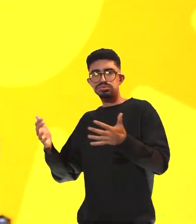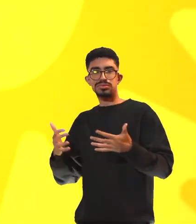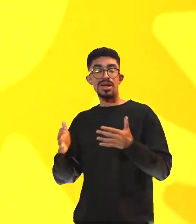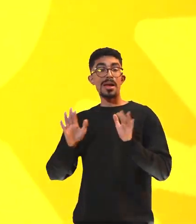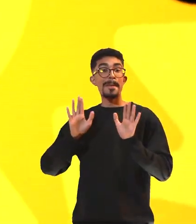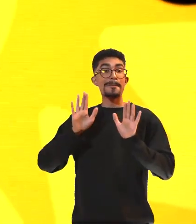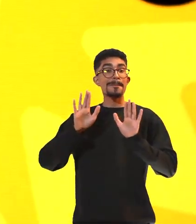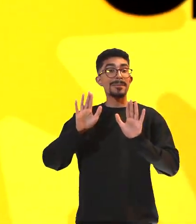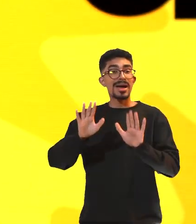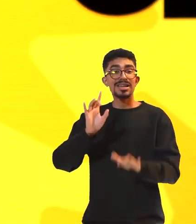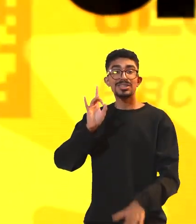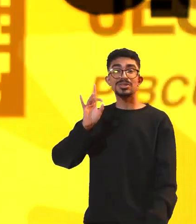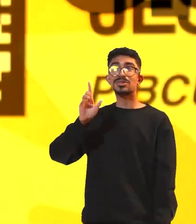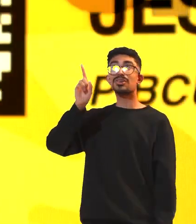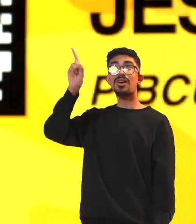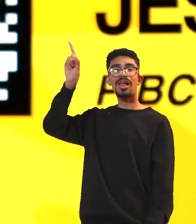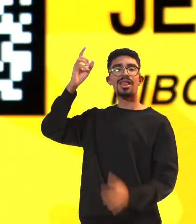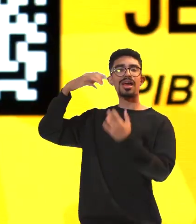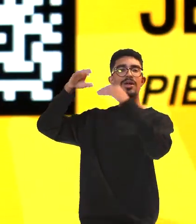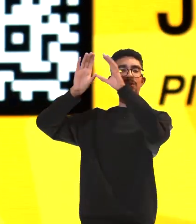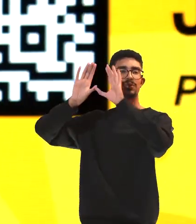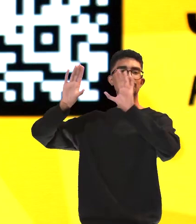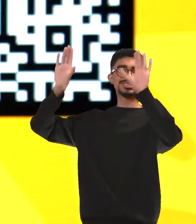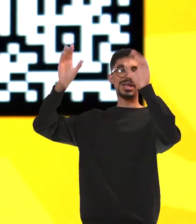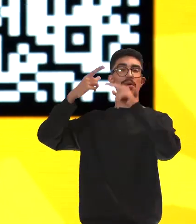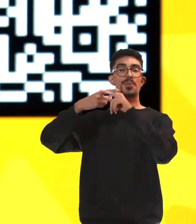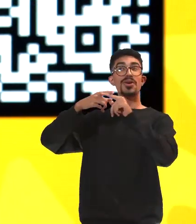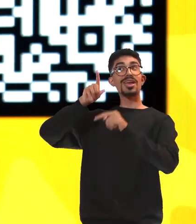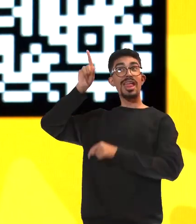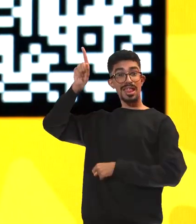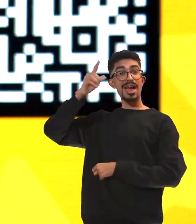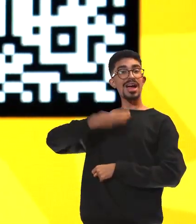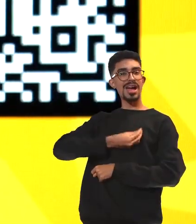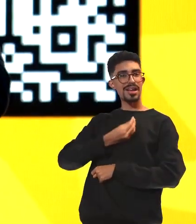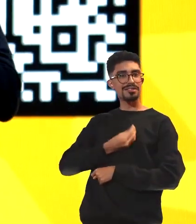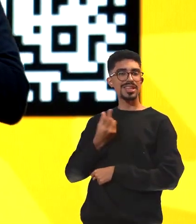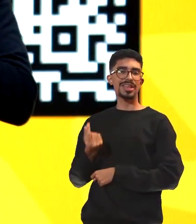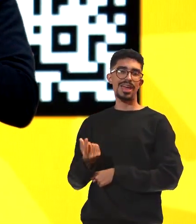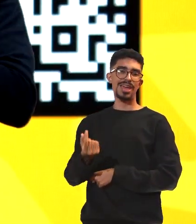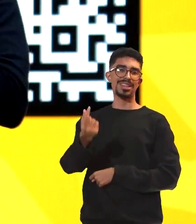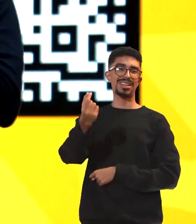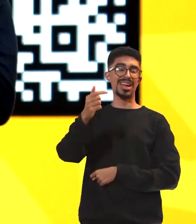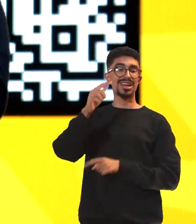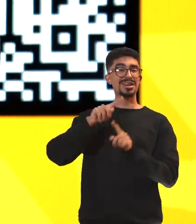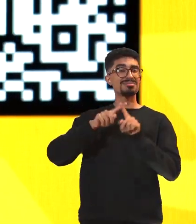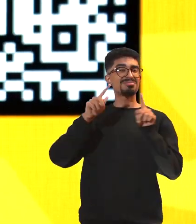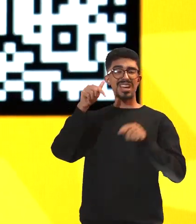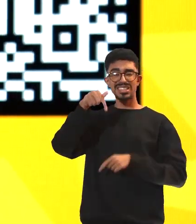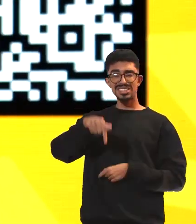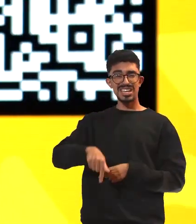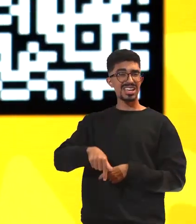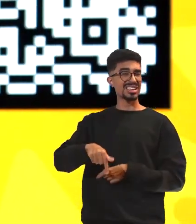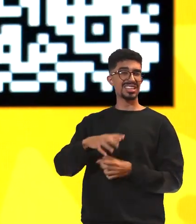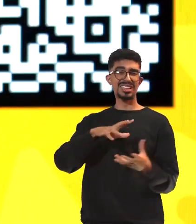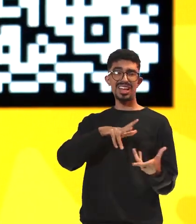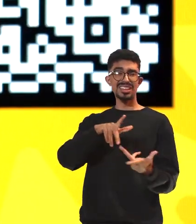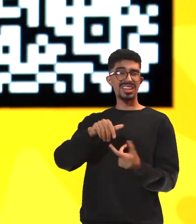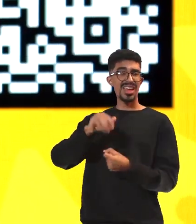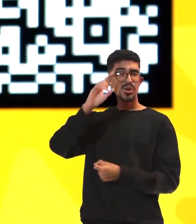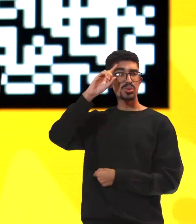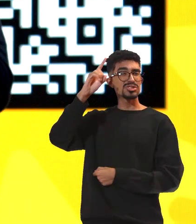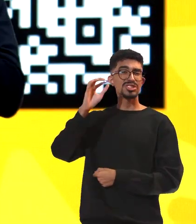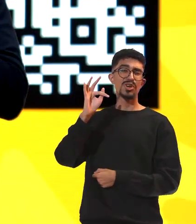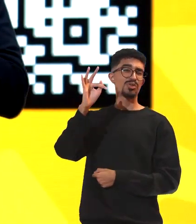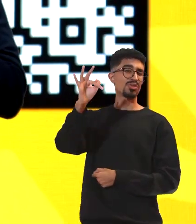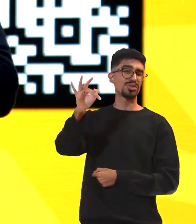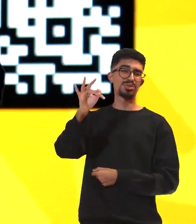dinheiro que a gente tem, imagina só, todo o dinheiro que você tem no banco agora perdeu o valor. Desespero, né? Mas